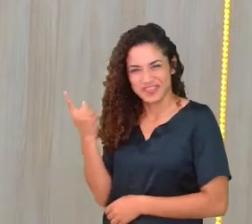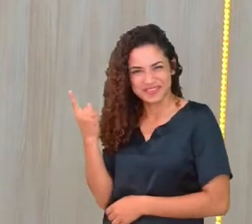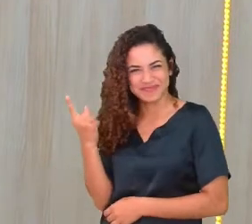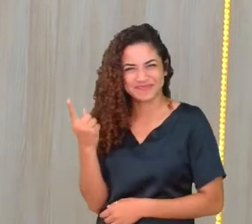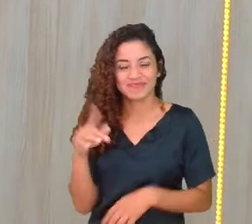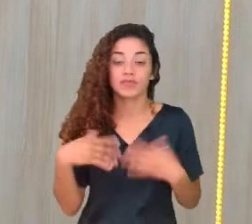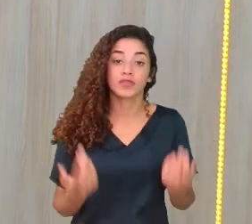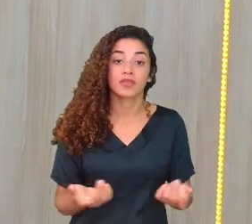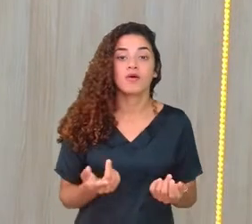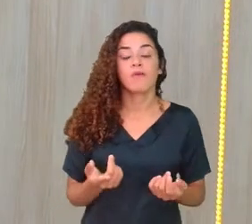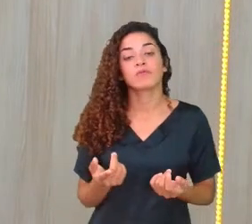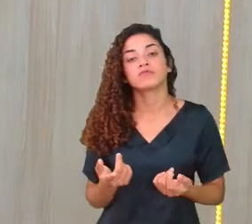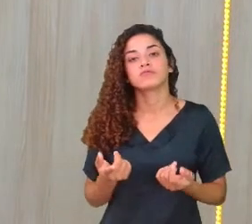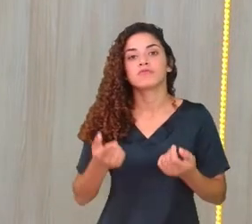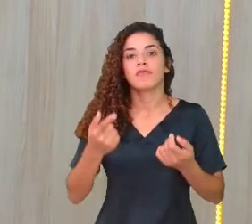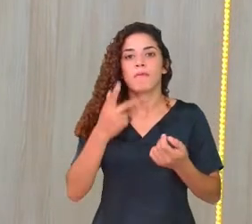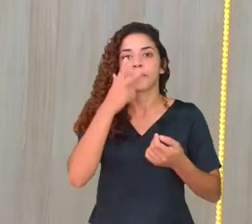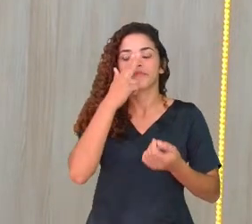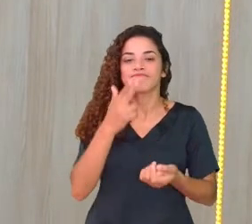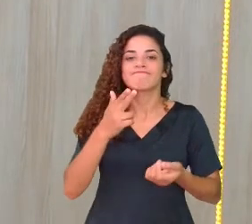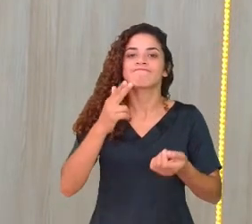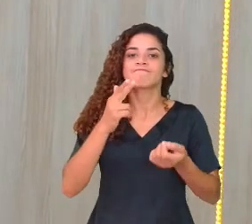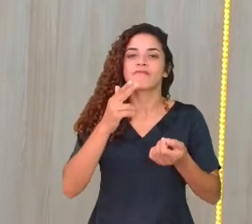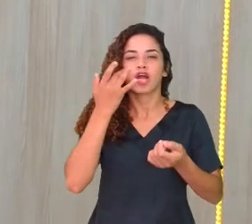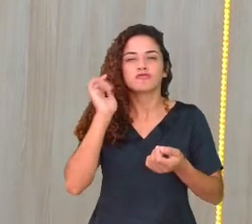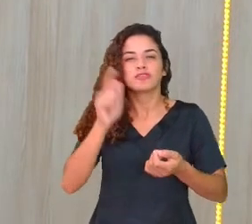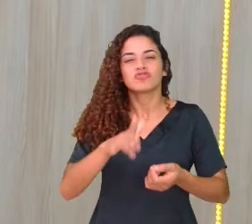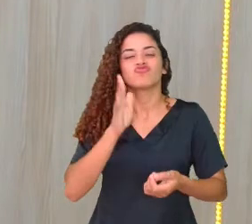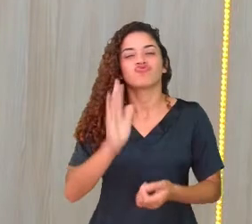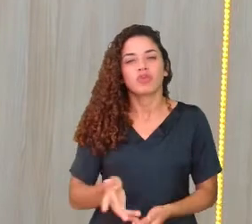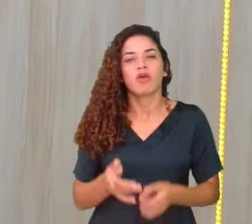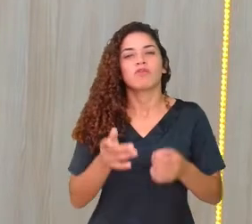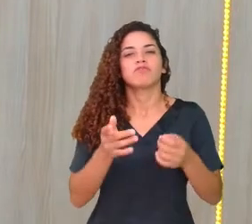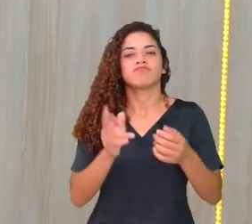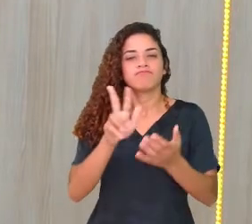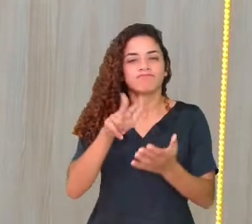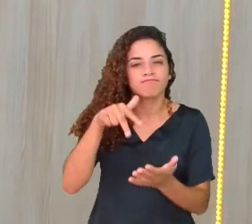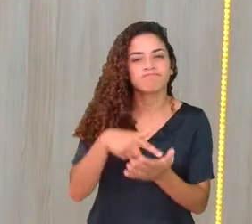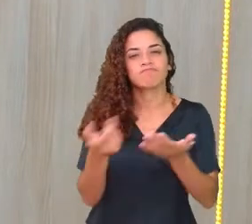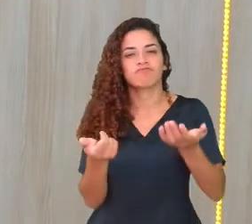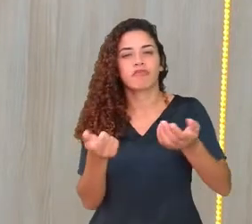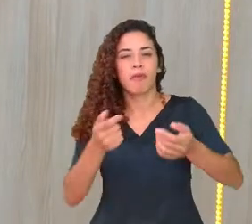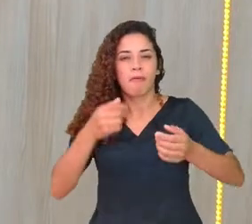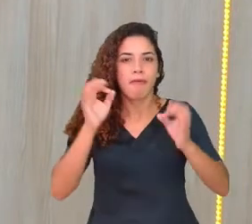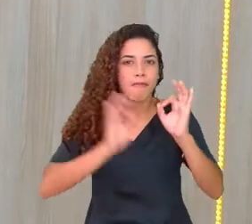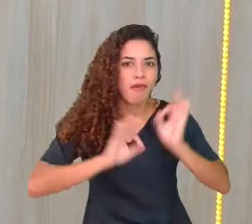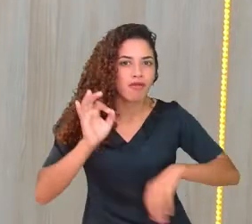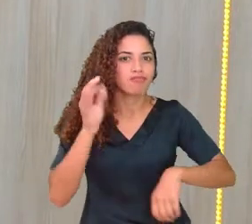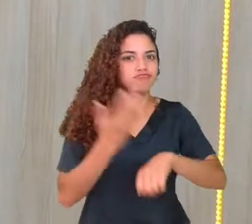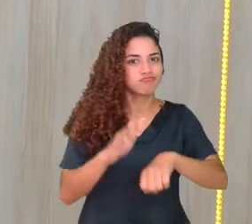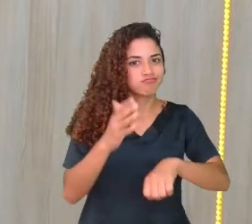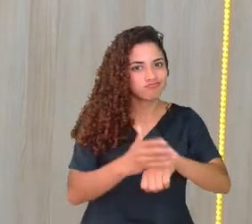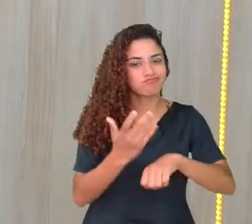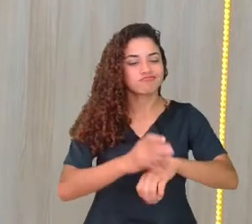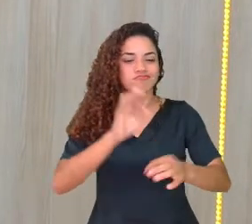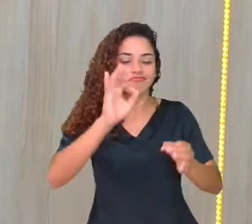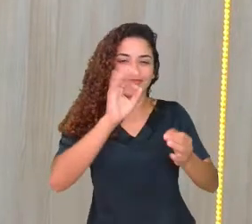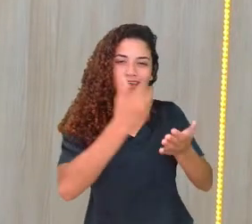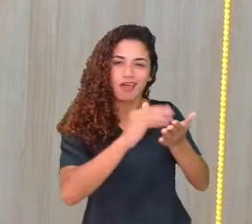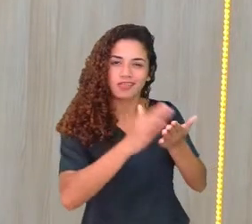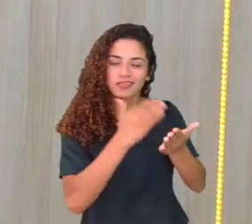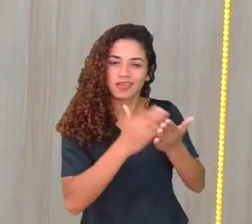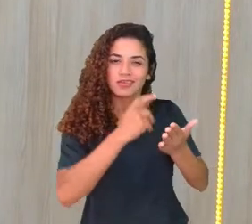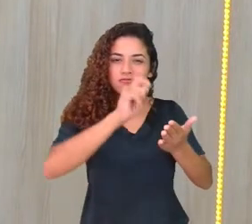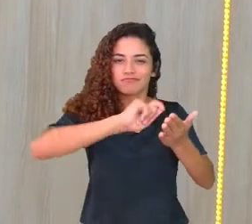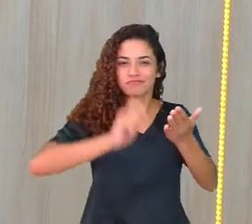aí nessa viagem. Espero que vocês já estejam aí a postos, né, com lápis, caderno, para podermos interagir